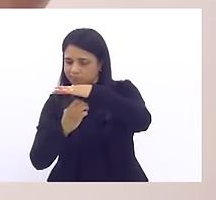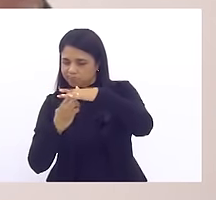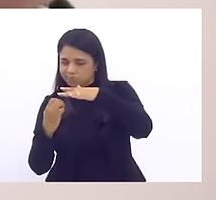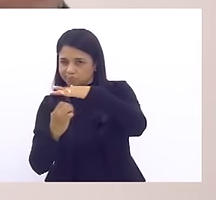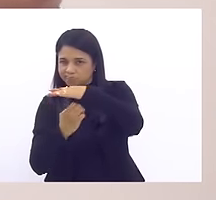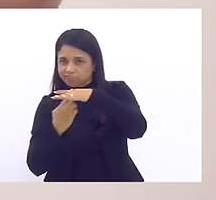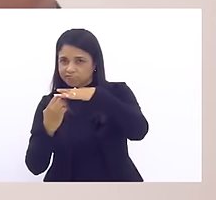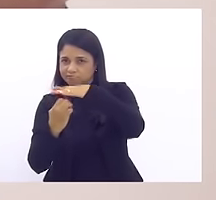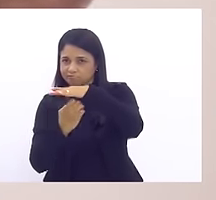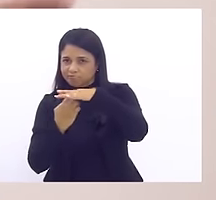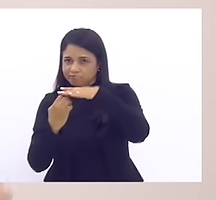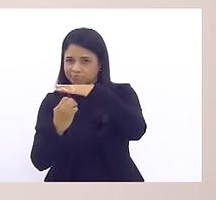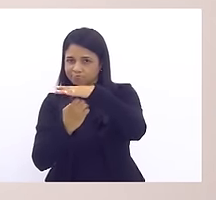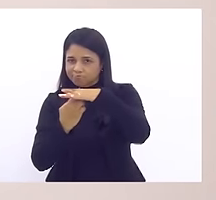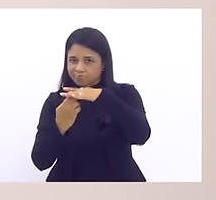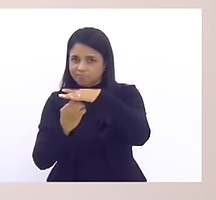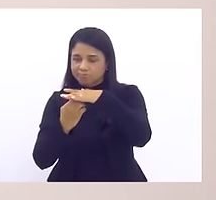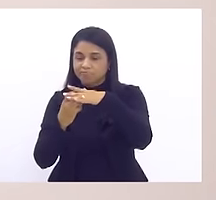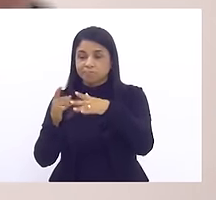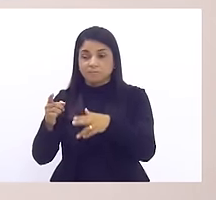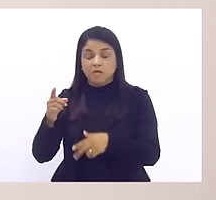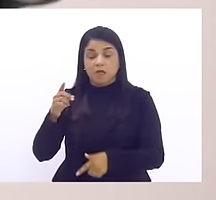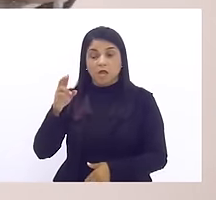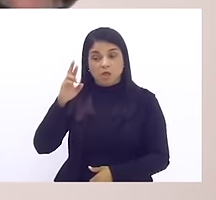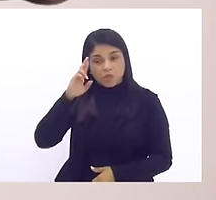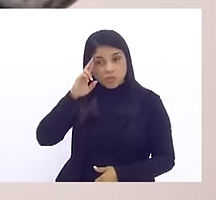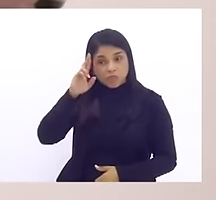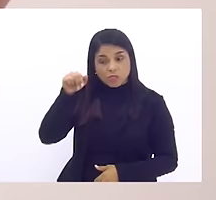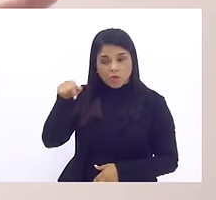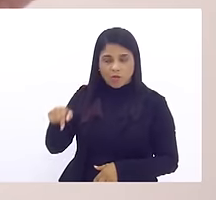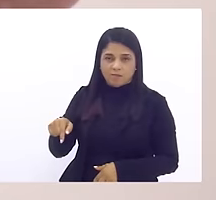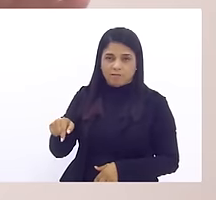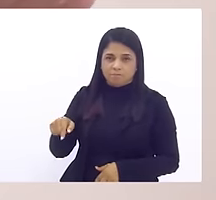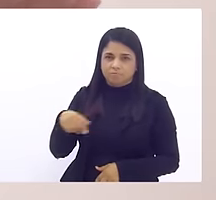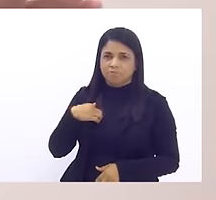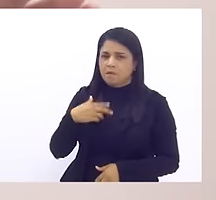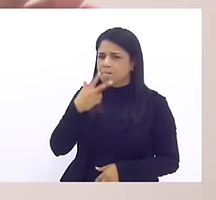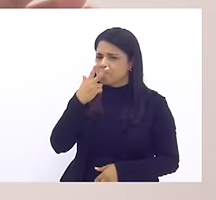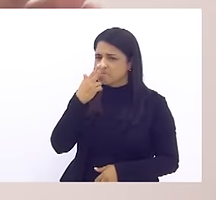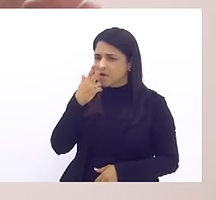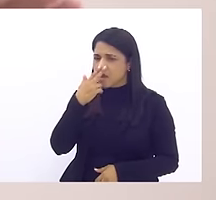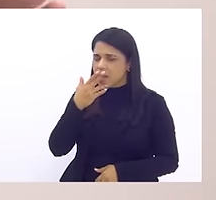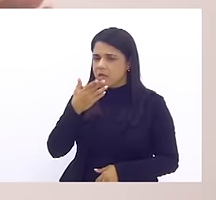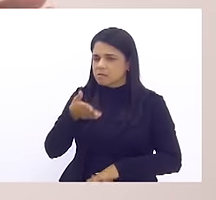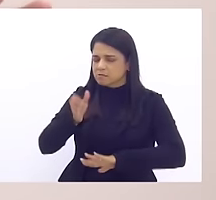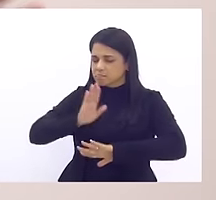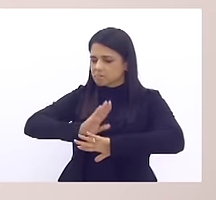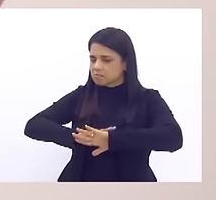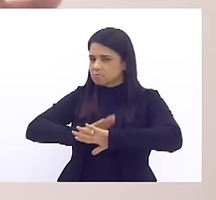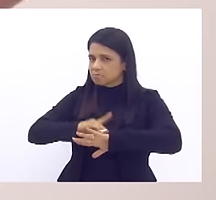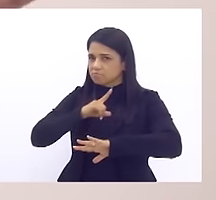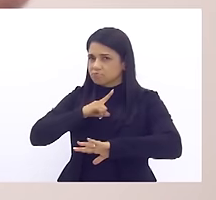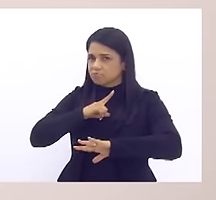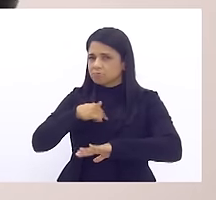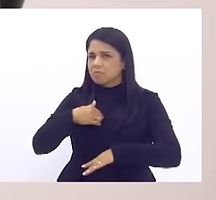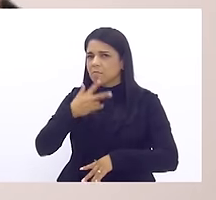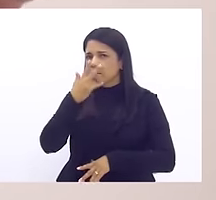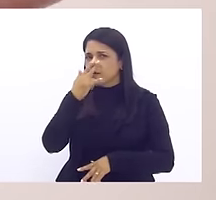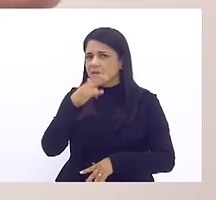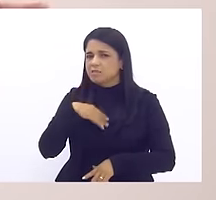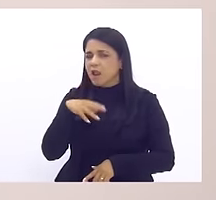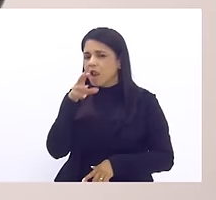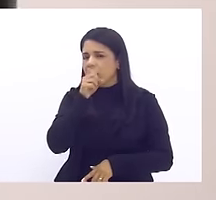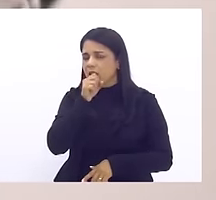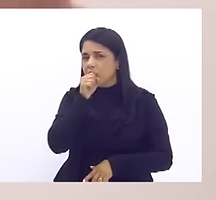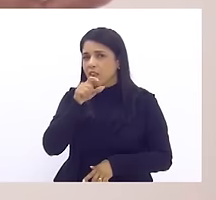a senhora disse que a proprietário para mim ela que agora para mim ela tá sendo uma laranja para começar que não sabe de nada não sabe nem a quantidade